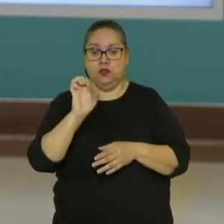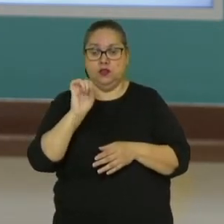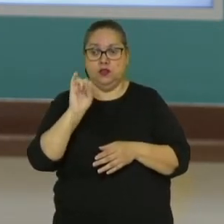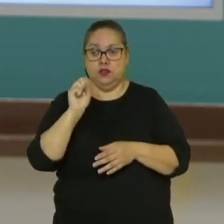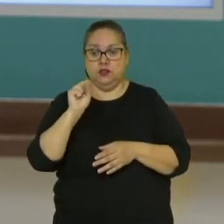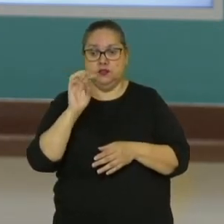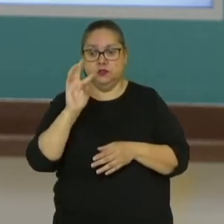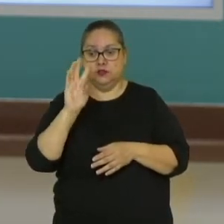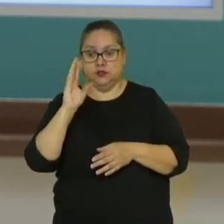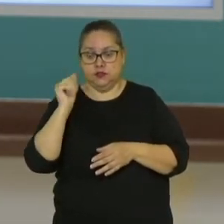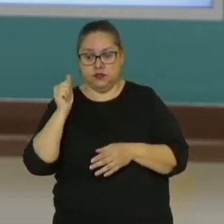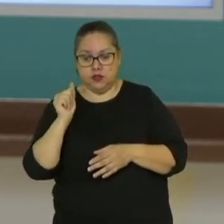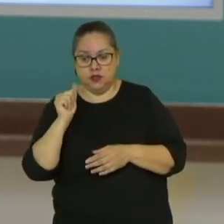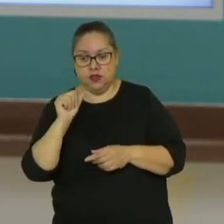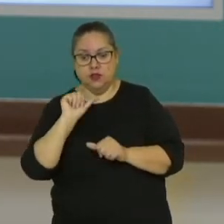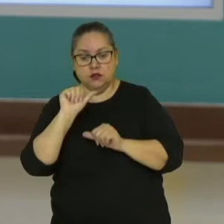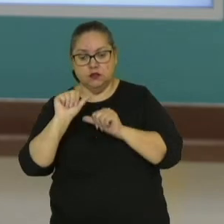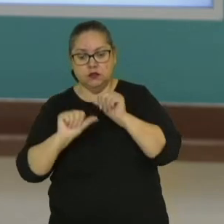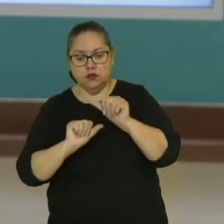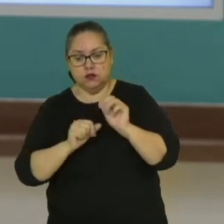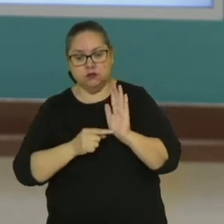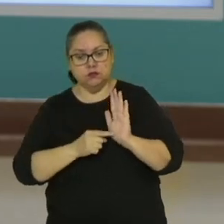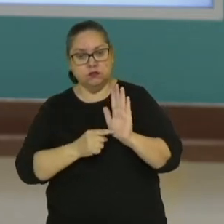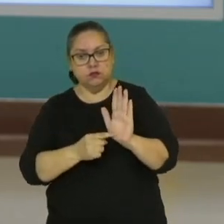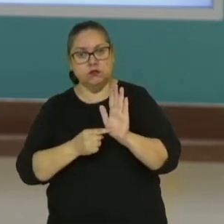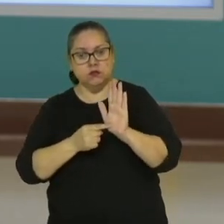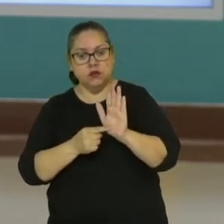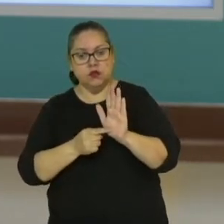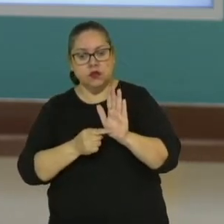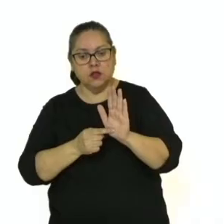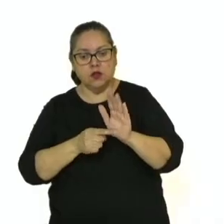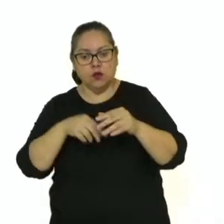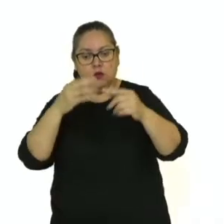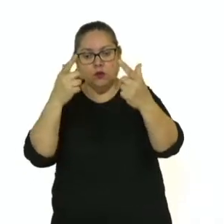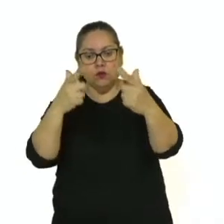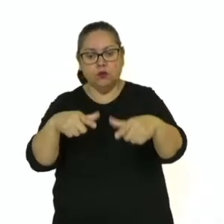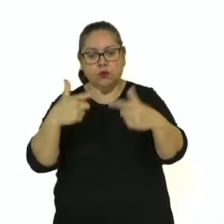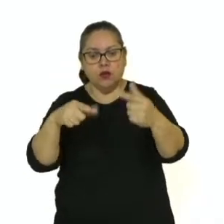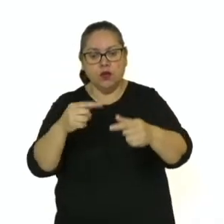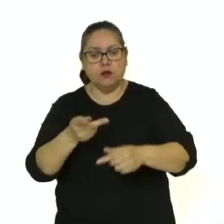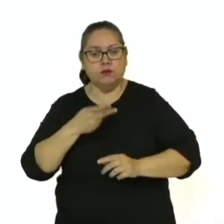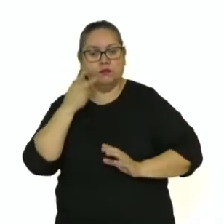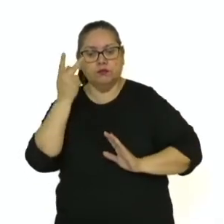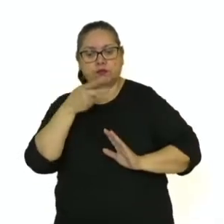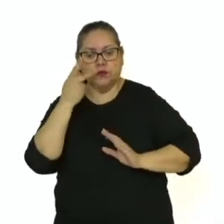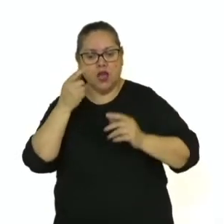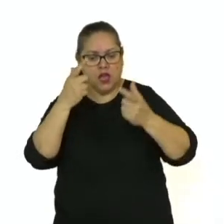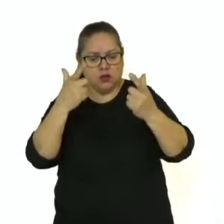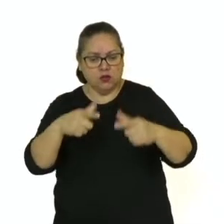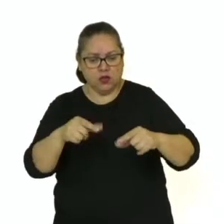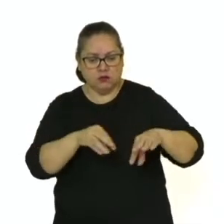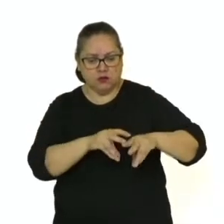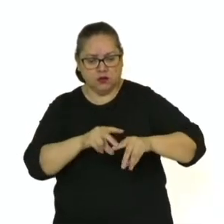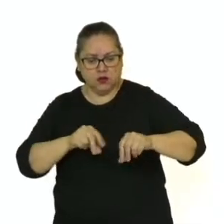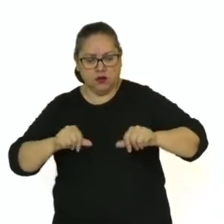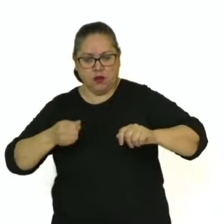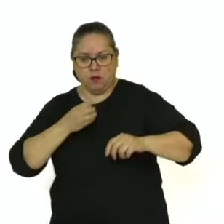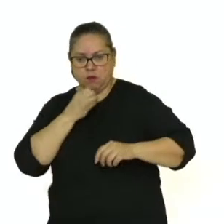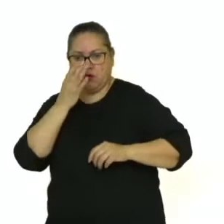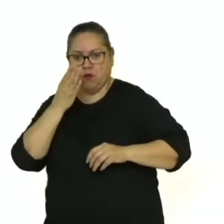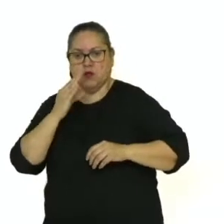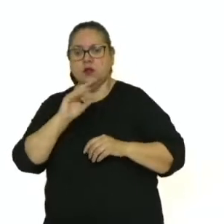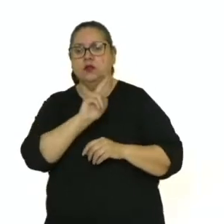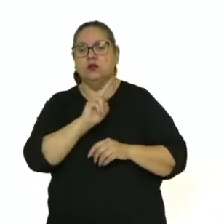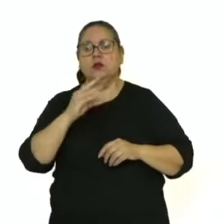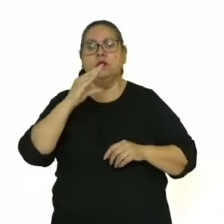em troca, Yahvé iria mostrar para eles a terra prometida. Uma terra muito fértil, chamada também de